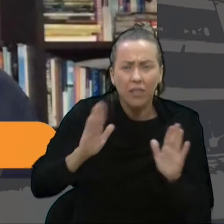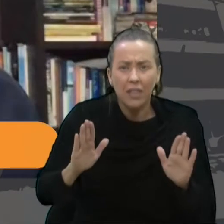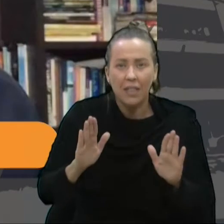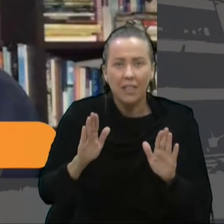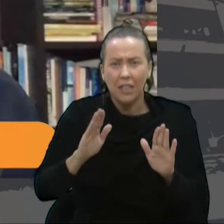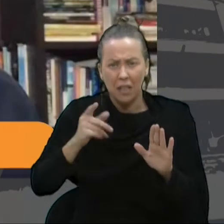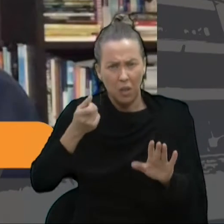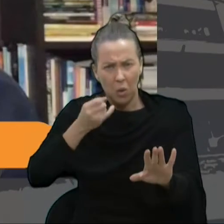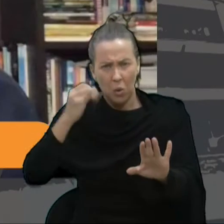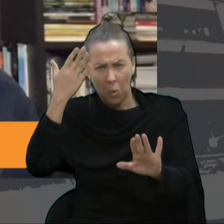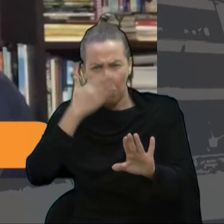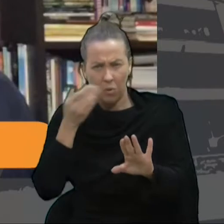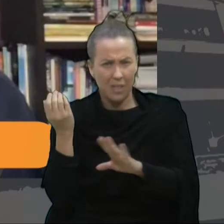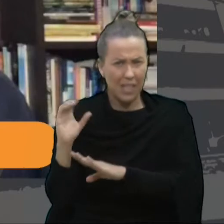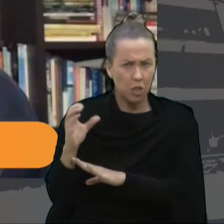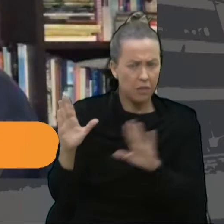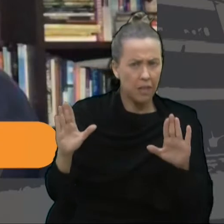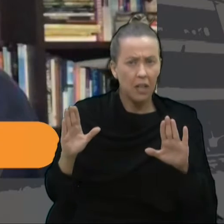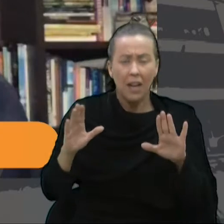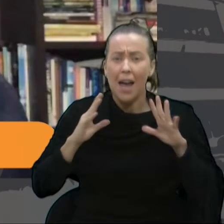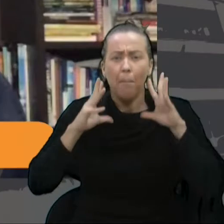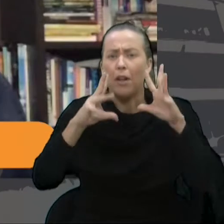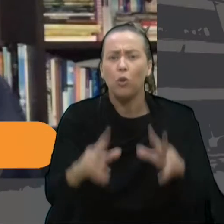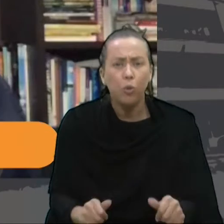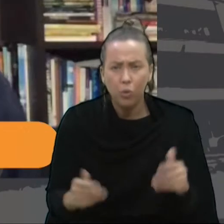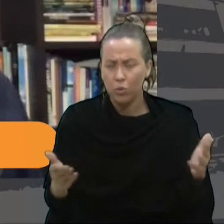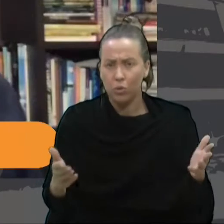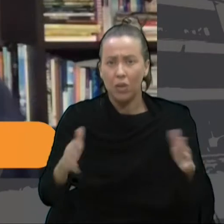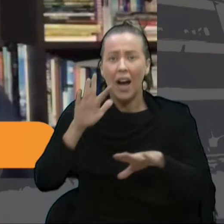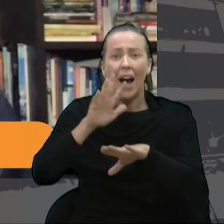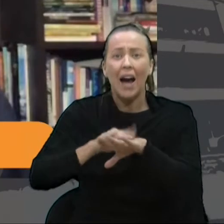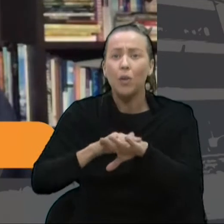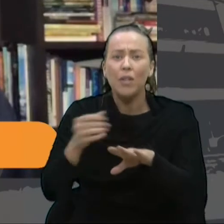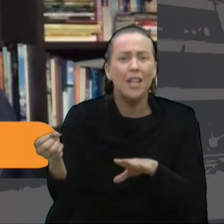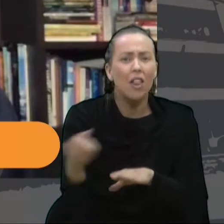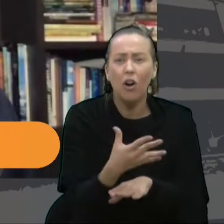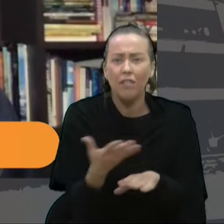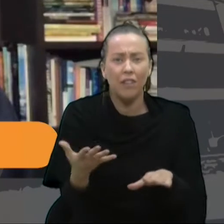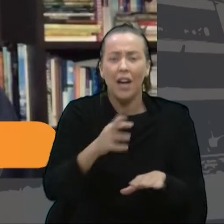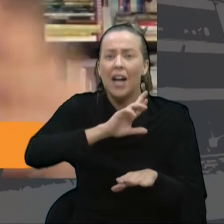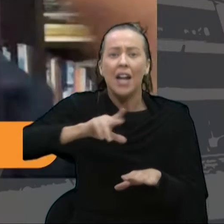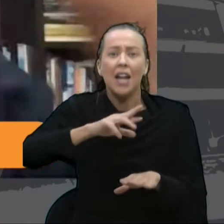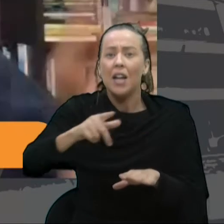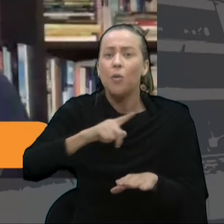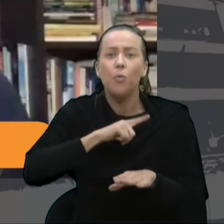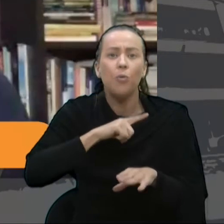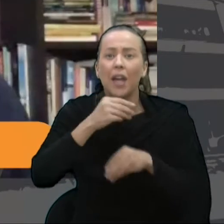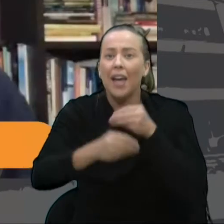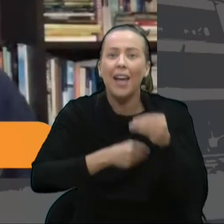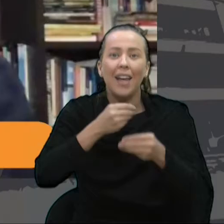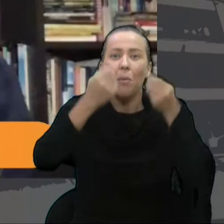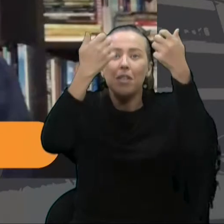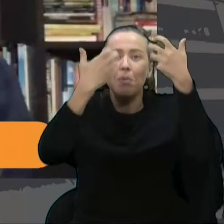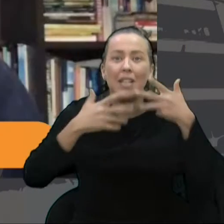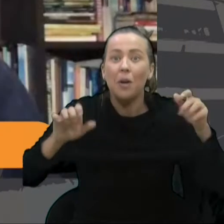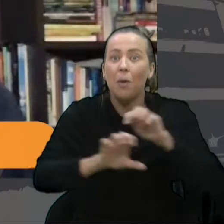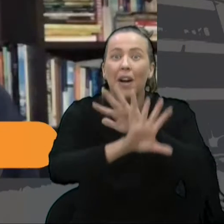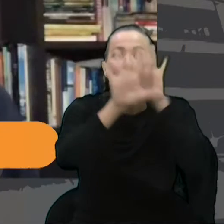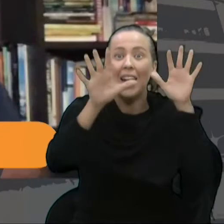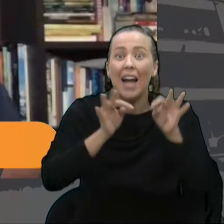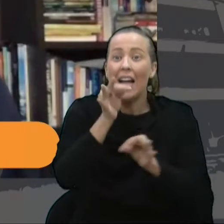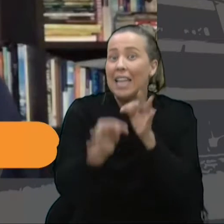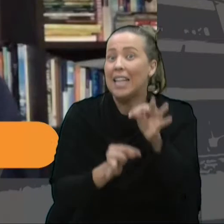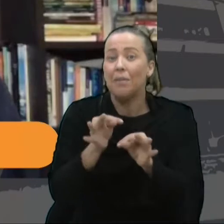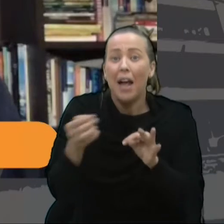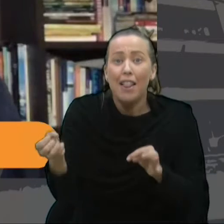foi comprovado cientificamente, serve para tudo, porque a doença é nova. Não existe nenhuma bula de tratamento dessa doença, a